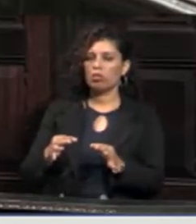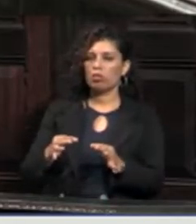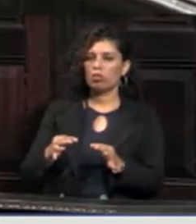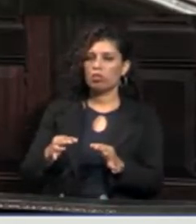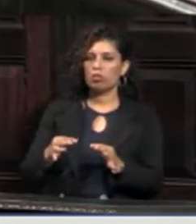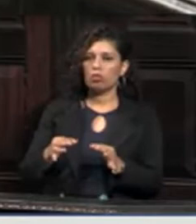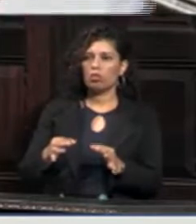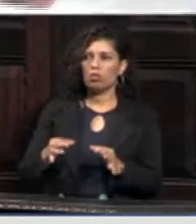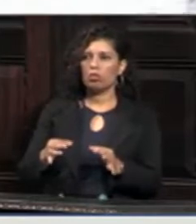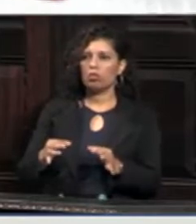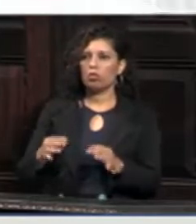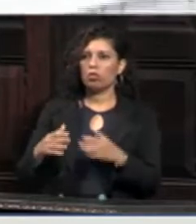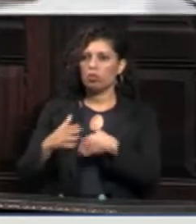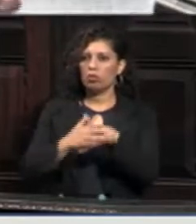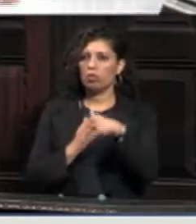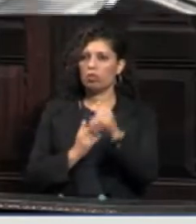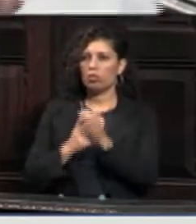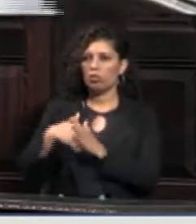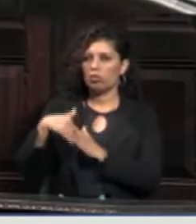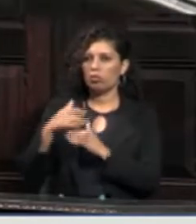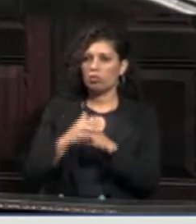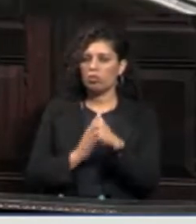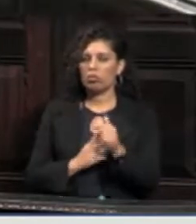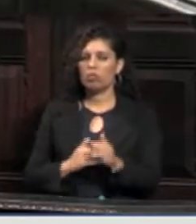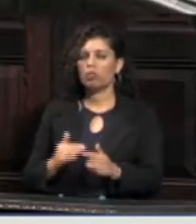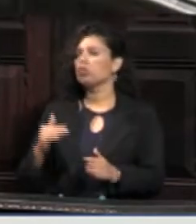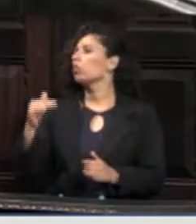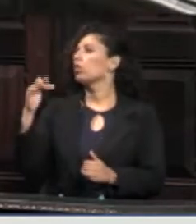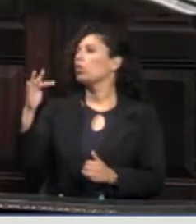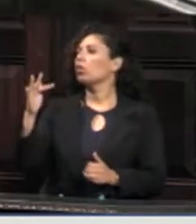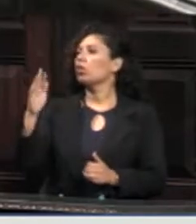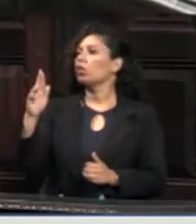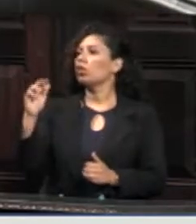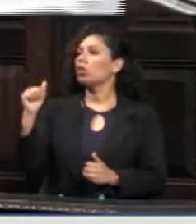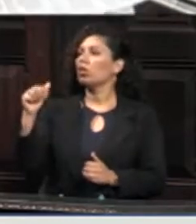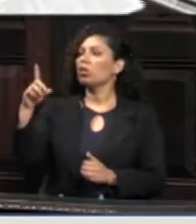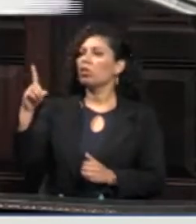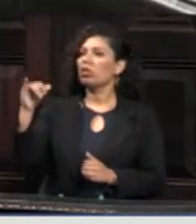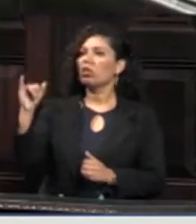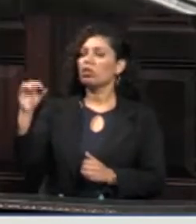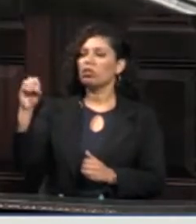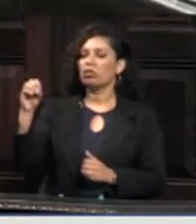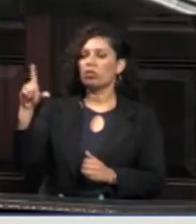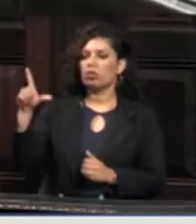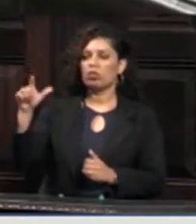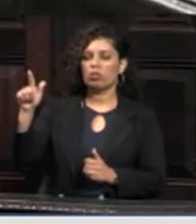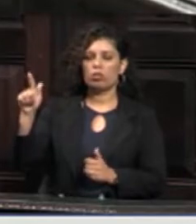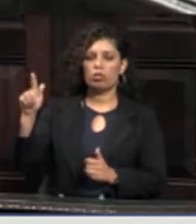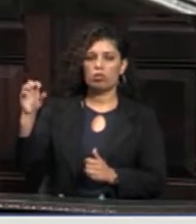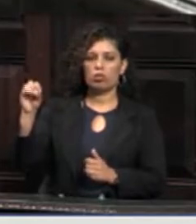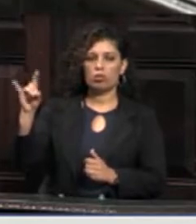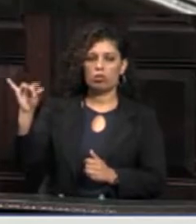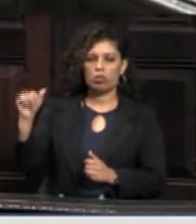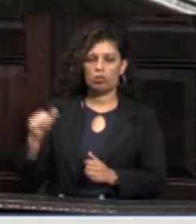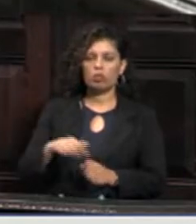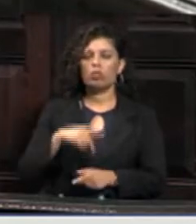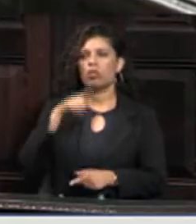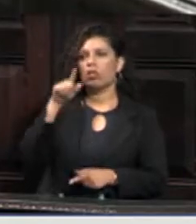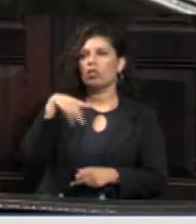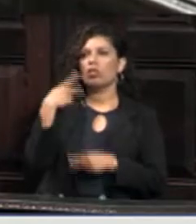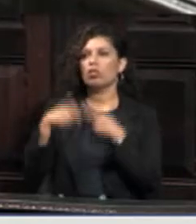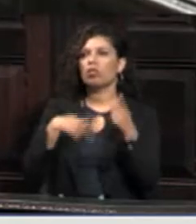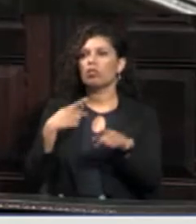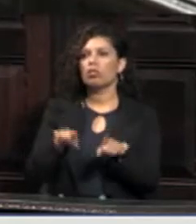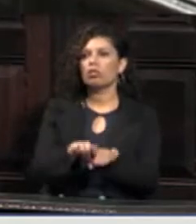dos médicos, em suma, de outras categorias também, porque na verdade são equipes, tem razão a enfermeira Regiane